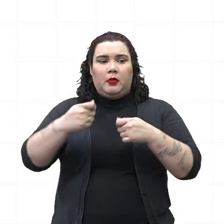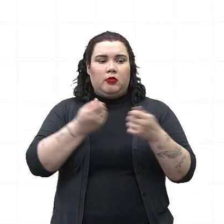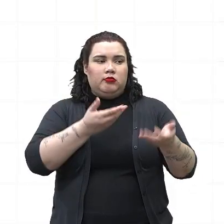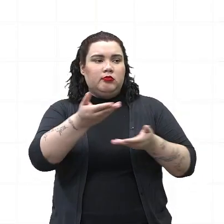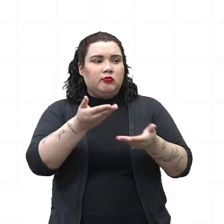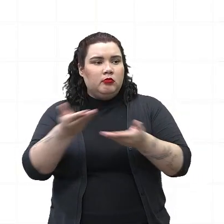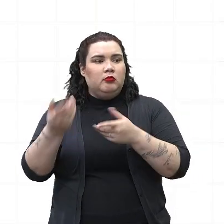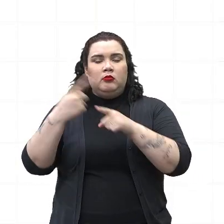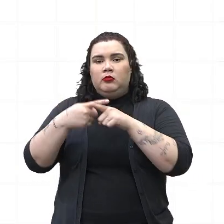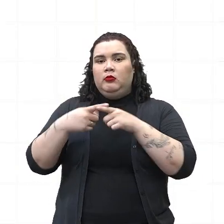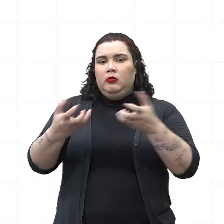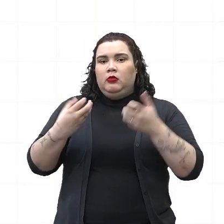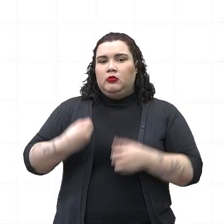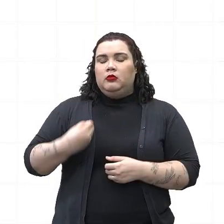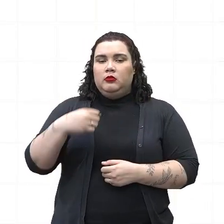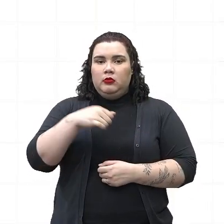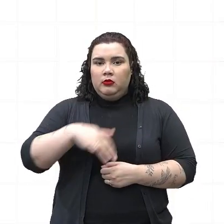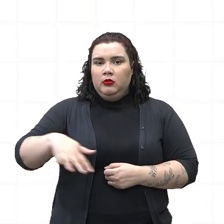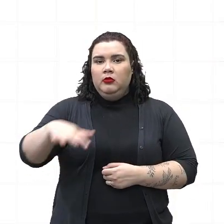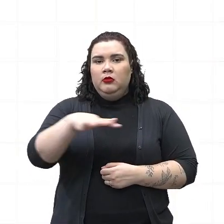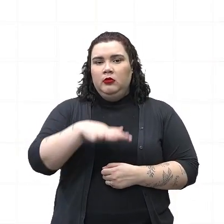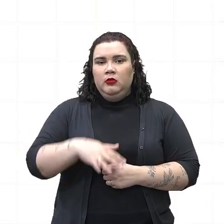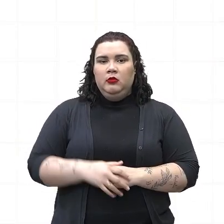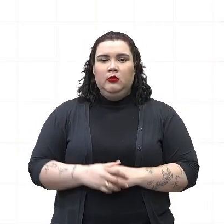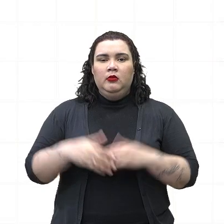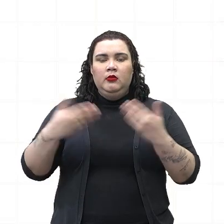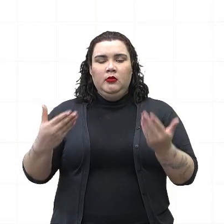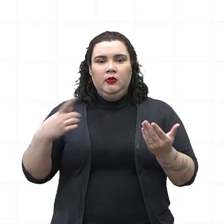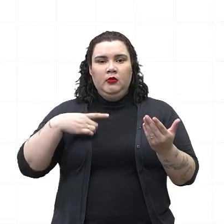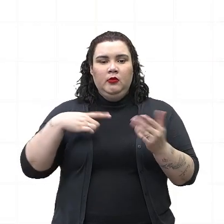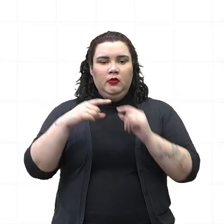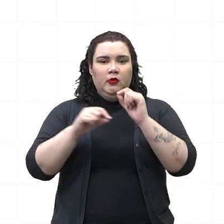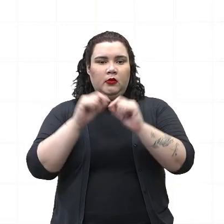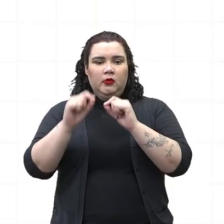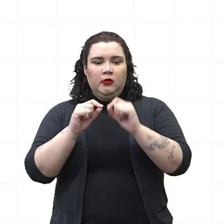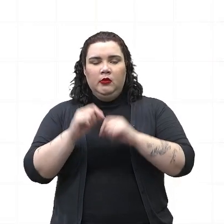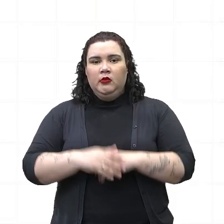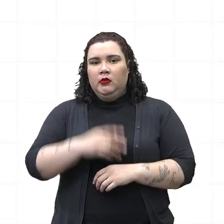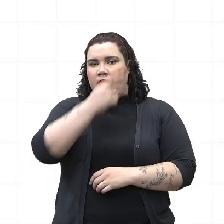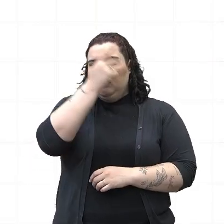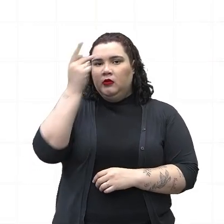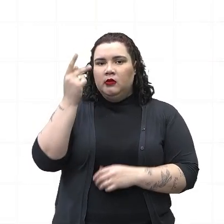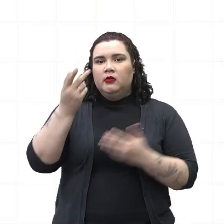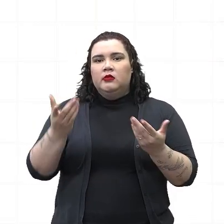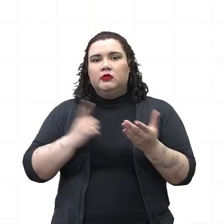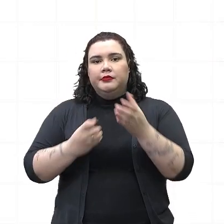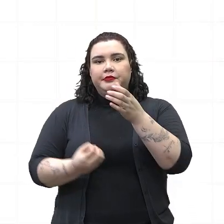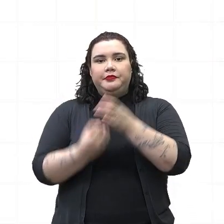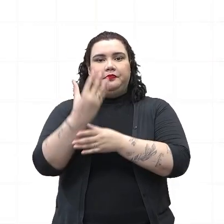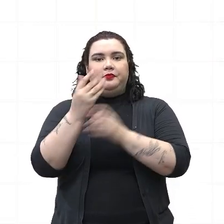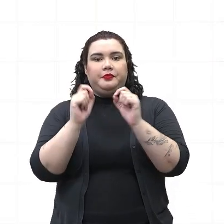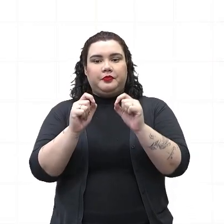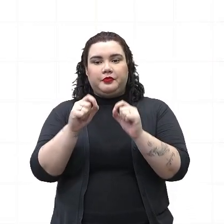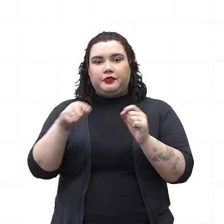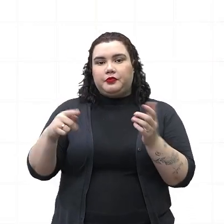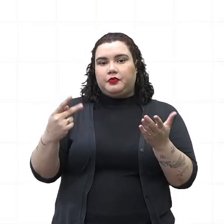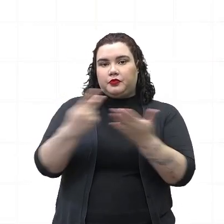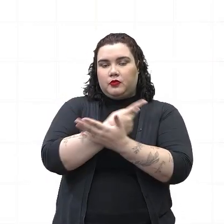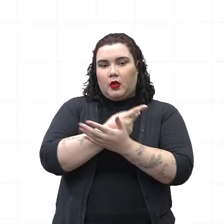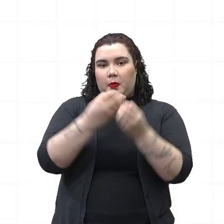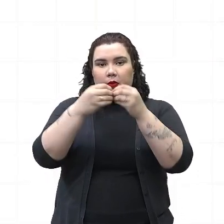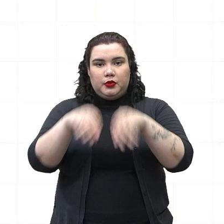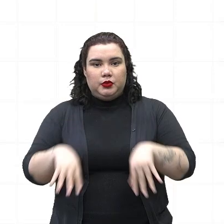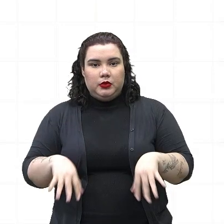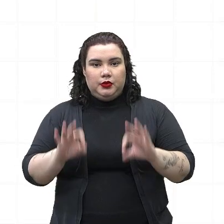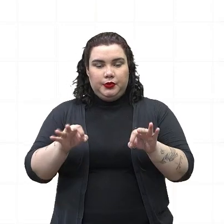está querendo viver naquelas áreas ali. E aí quando os governos não conseguem atender, isso acaba gerando esse tipo de